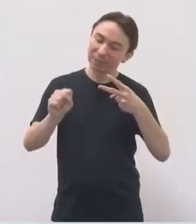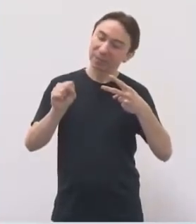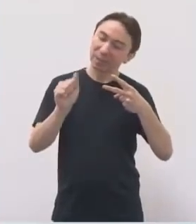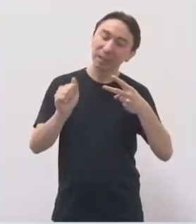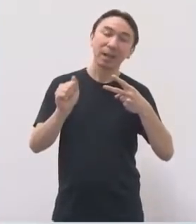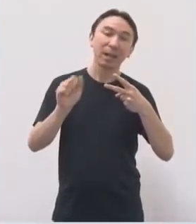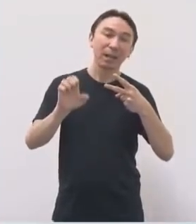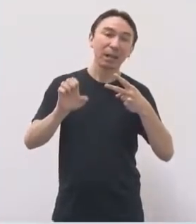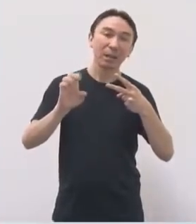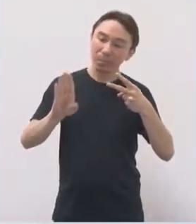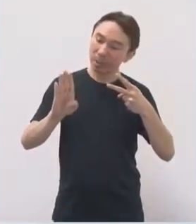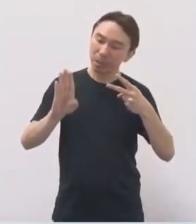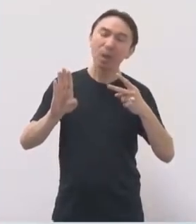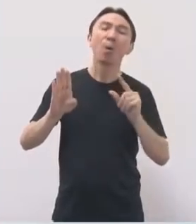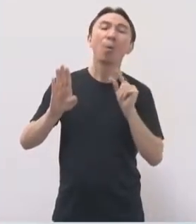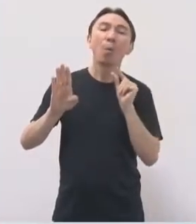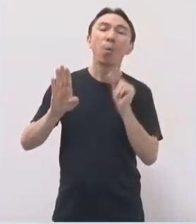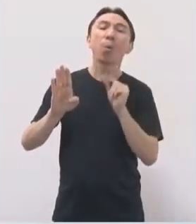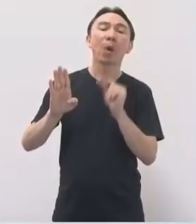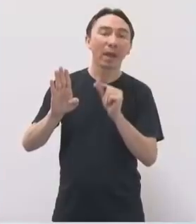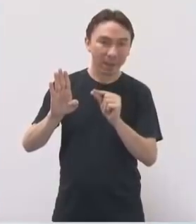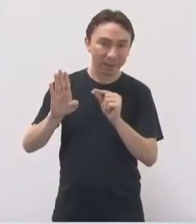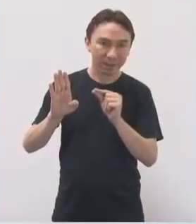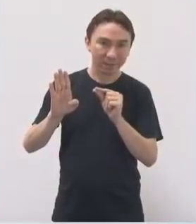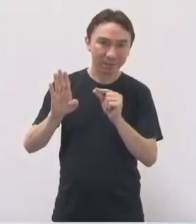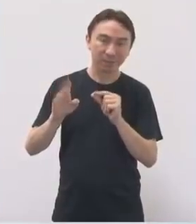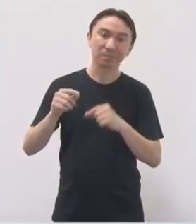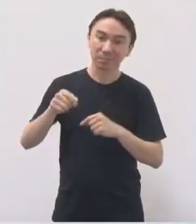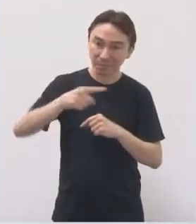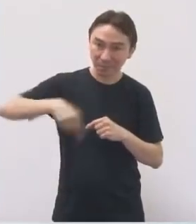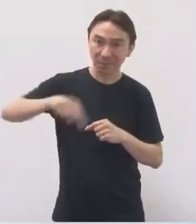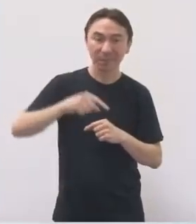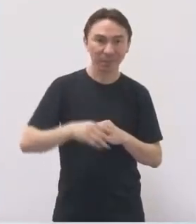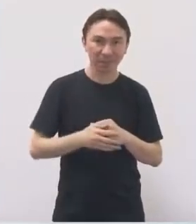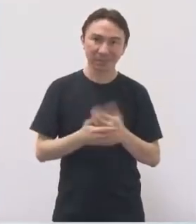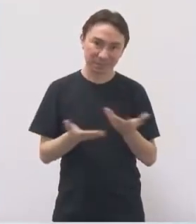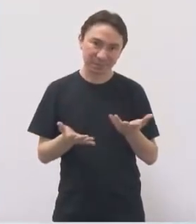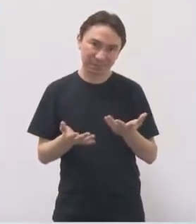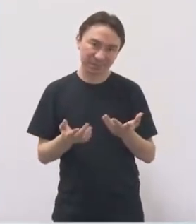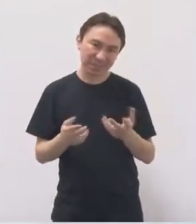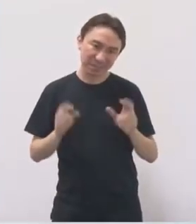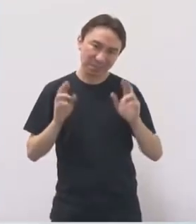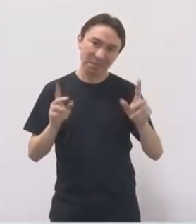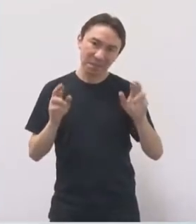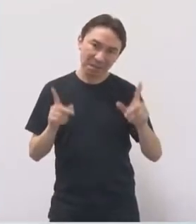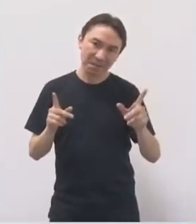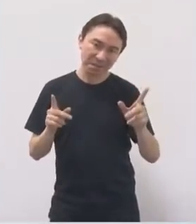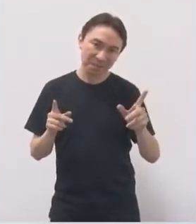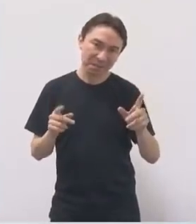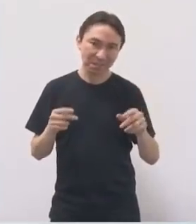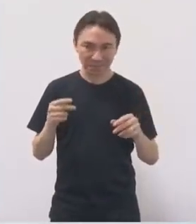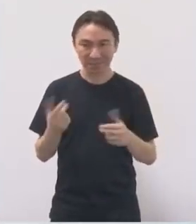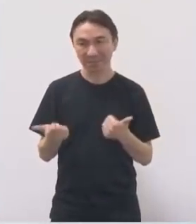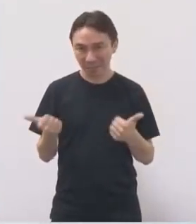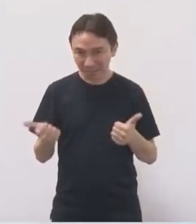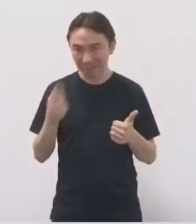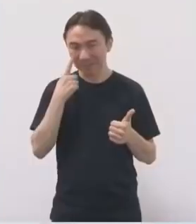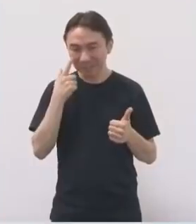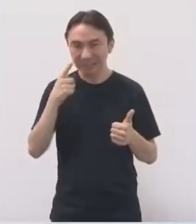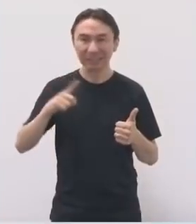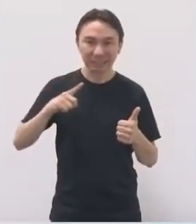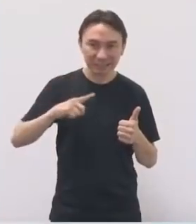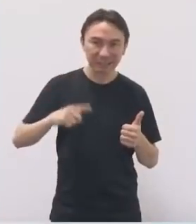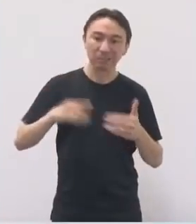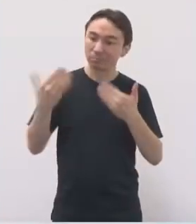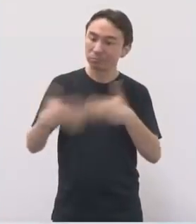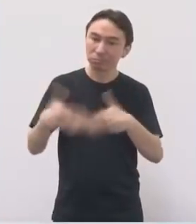né? Porque a gente precisa considerar que nós temos aqui diferentes níveis de apropriação em relação a essa avaliação de larga